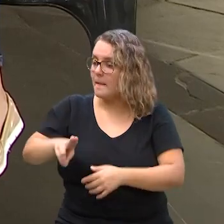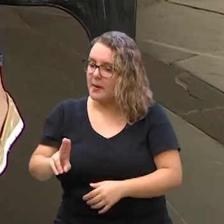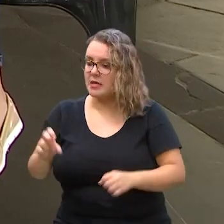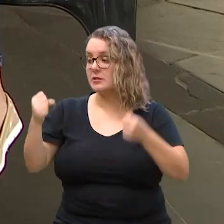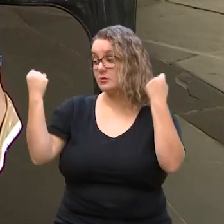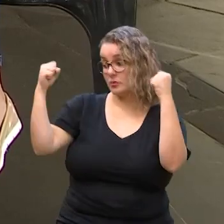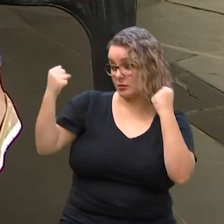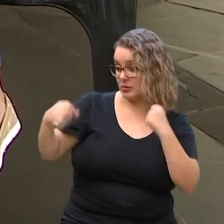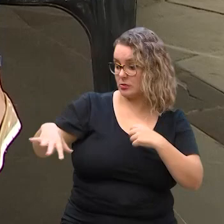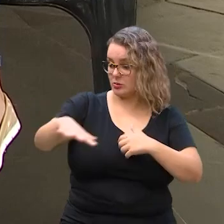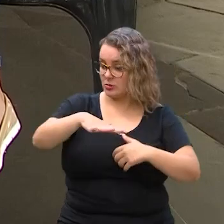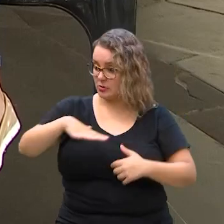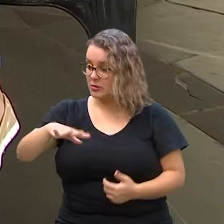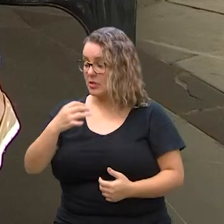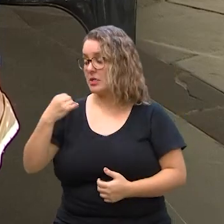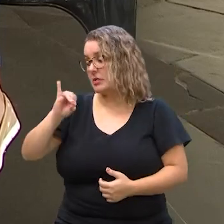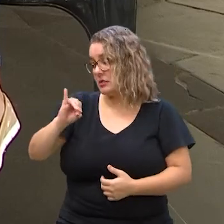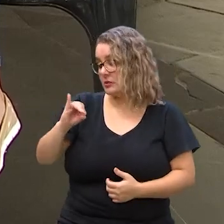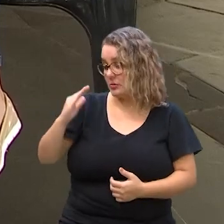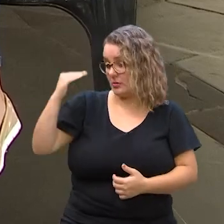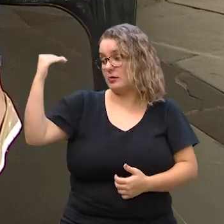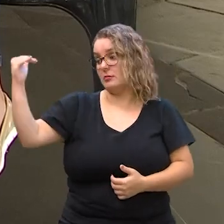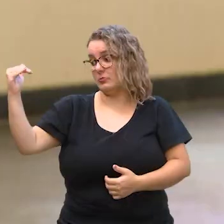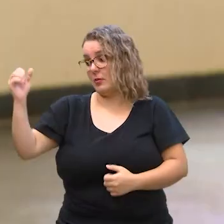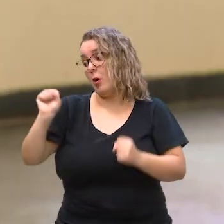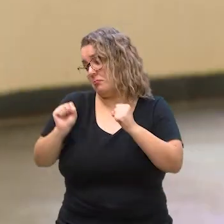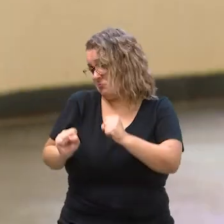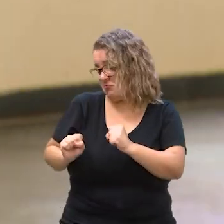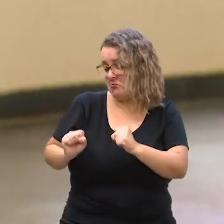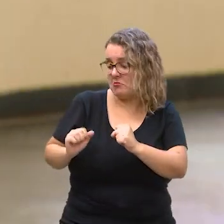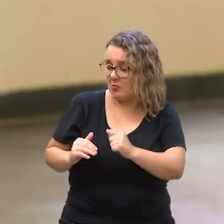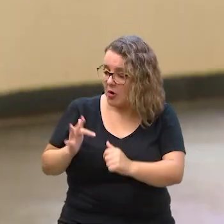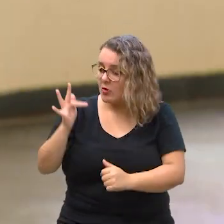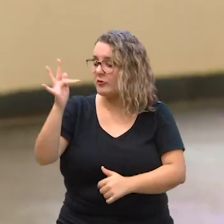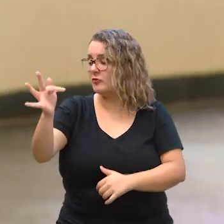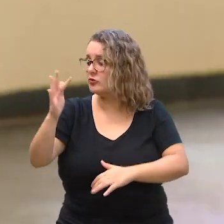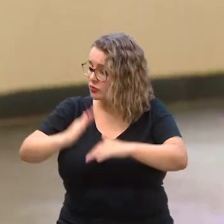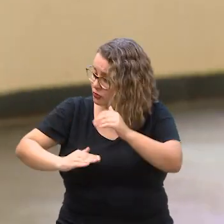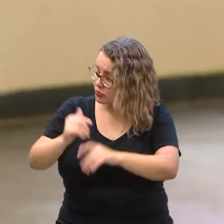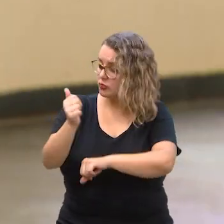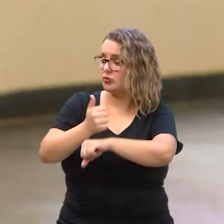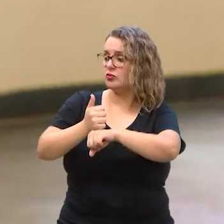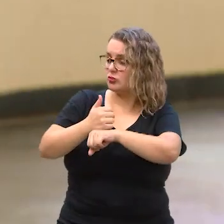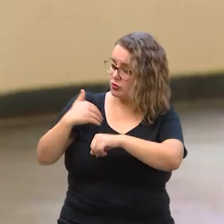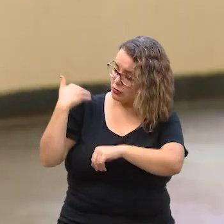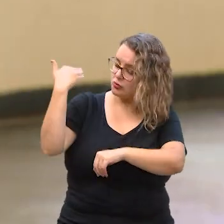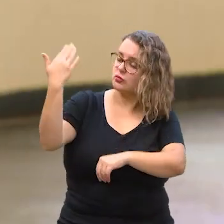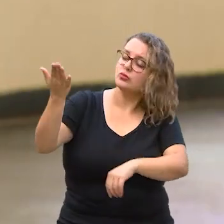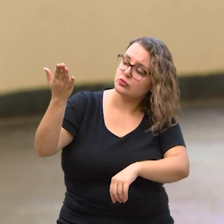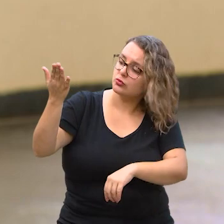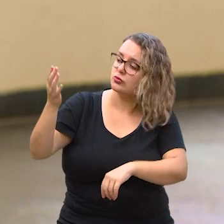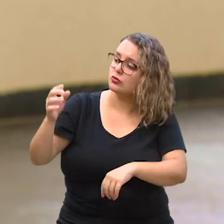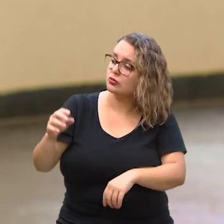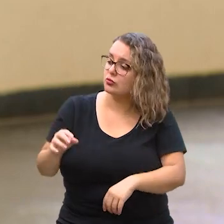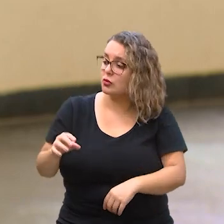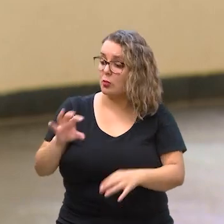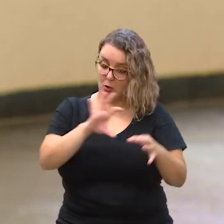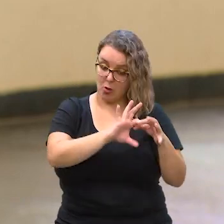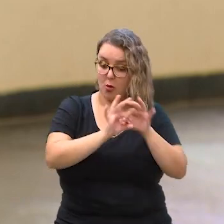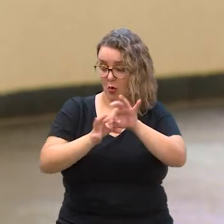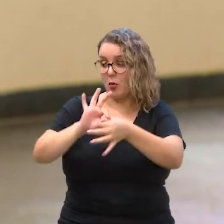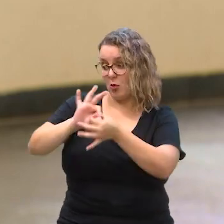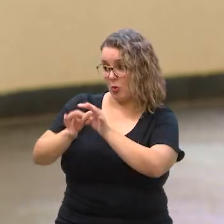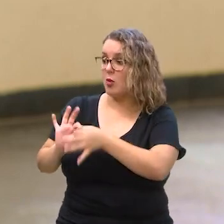outras áreas, se o cara se destacar, quem sabe não pode estar surgindo uma aptidão aí para o esporte de uma Olimpíadas. Eu me formei na